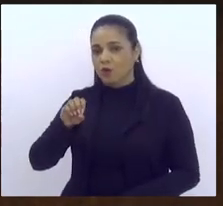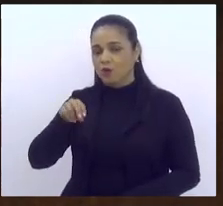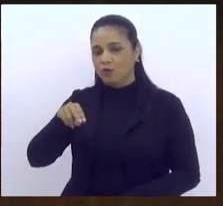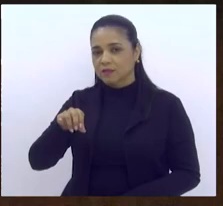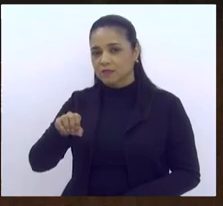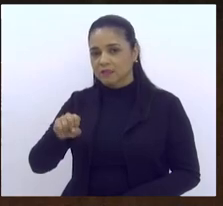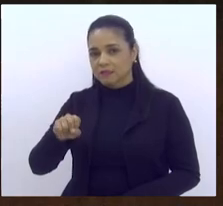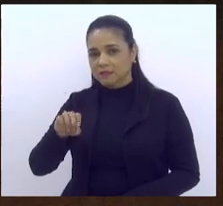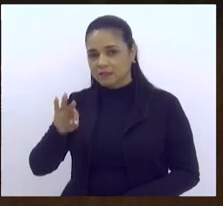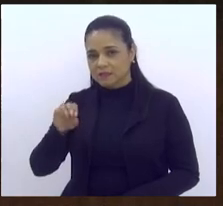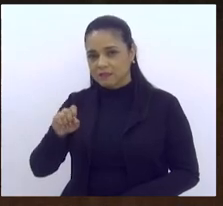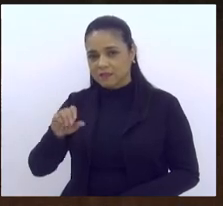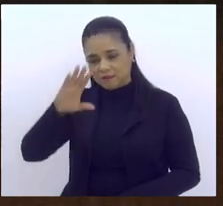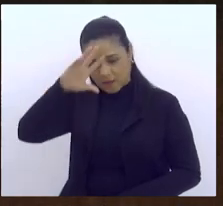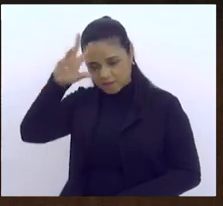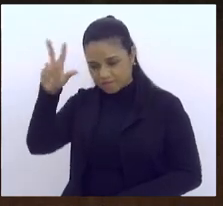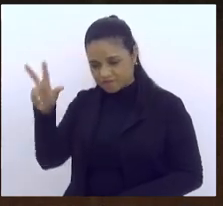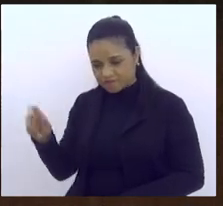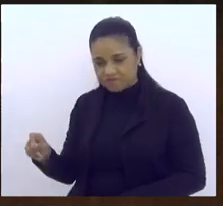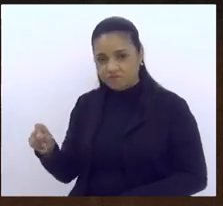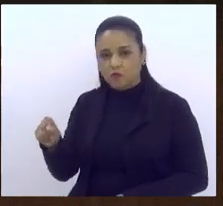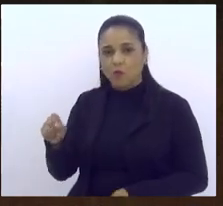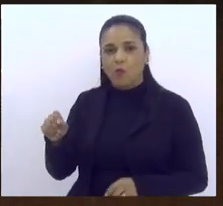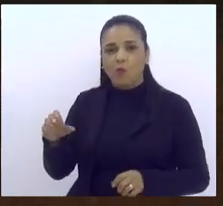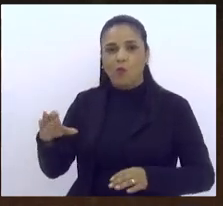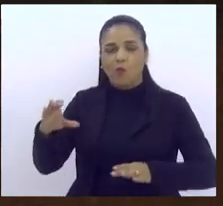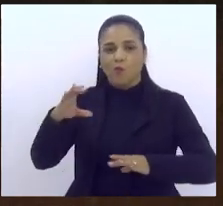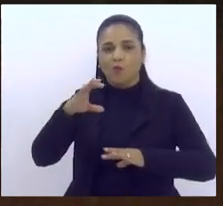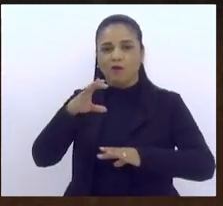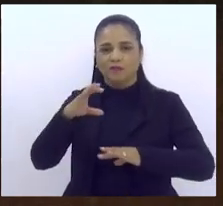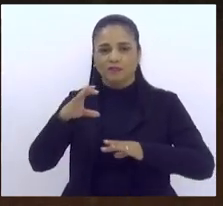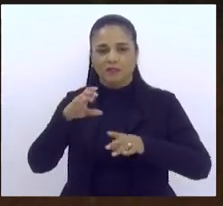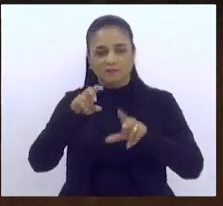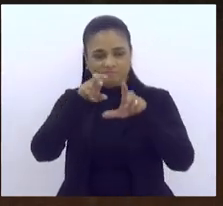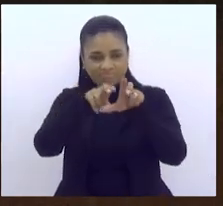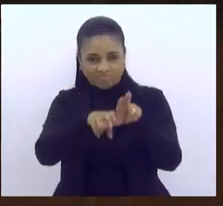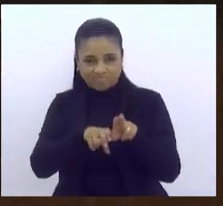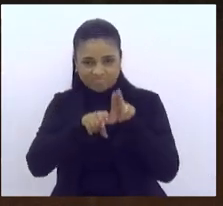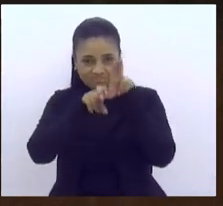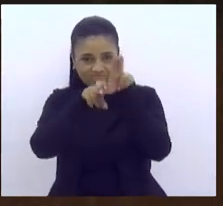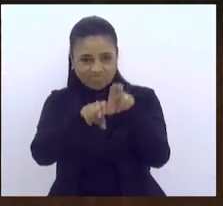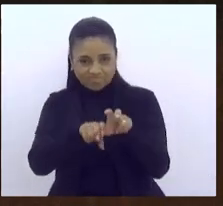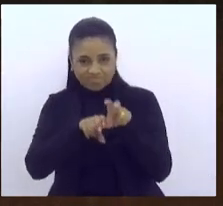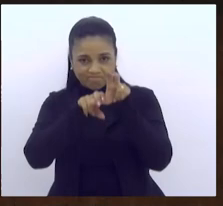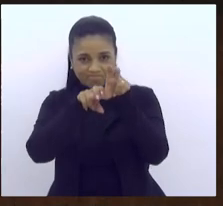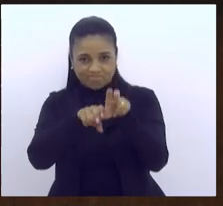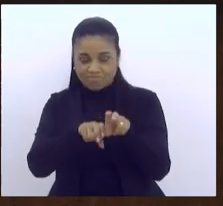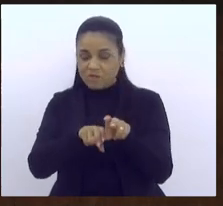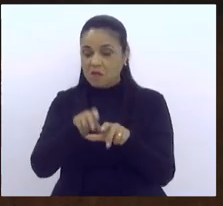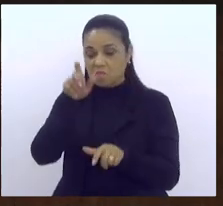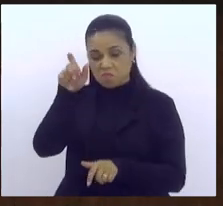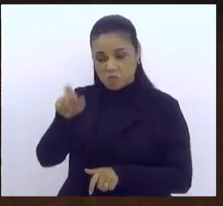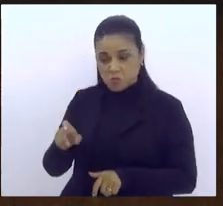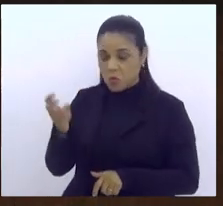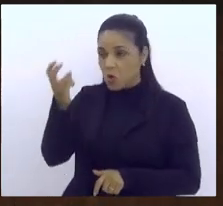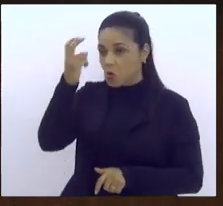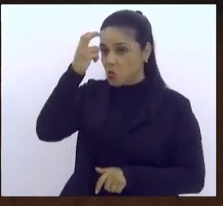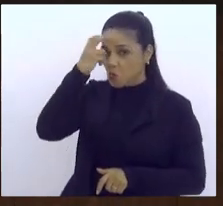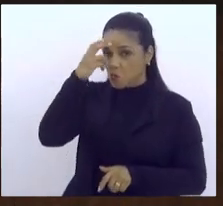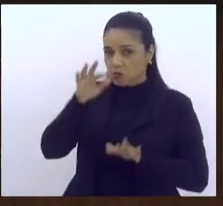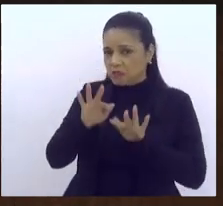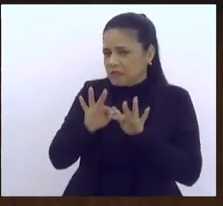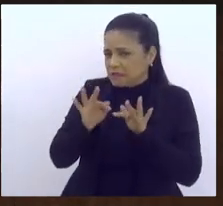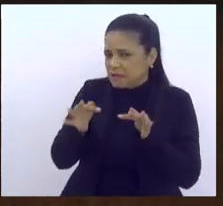matriz africana, que é Umbanda, uma pessoa extremamente culta e simples.